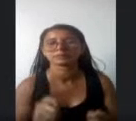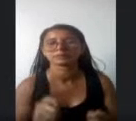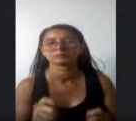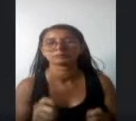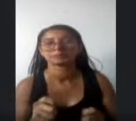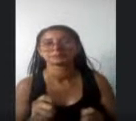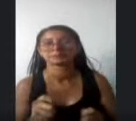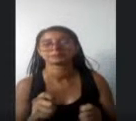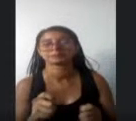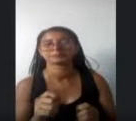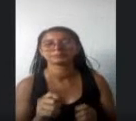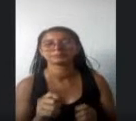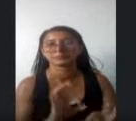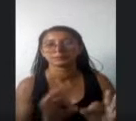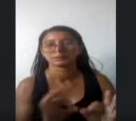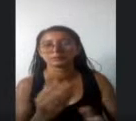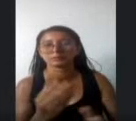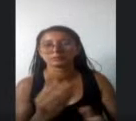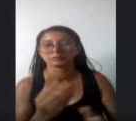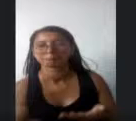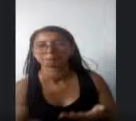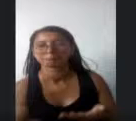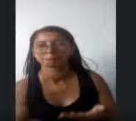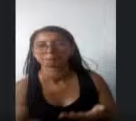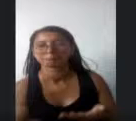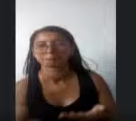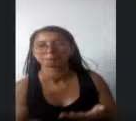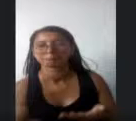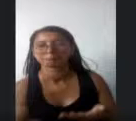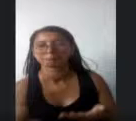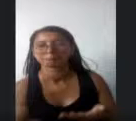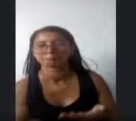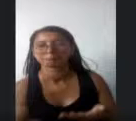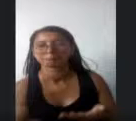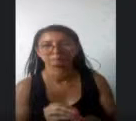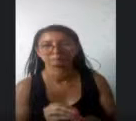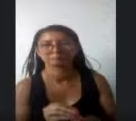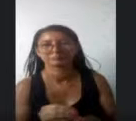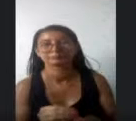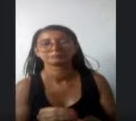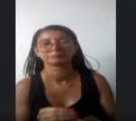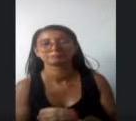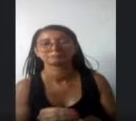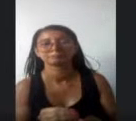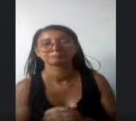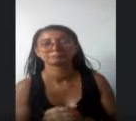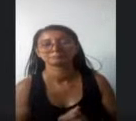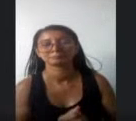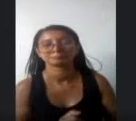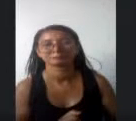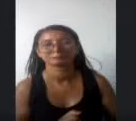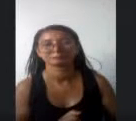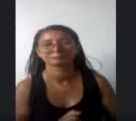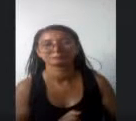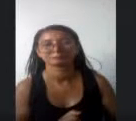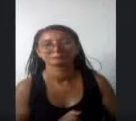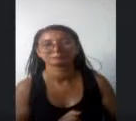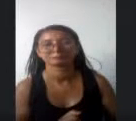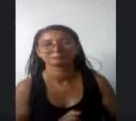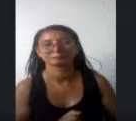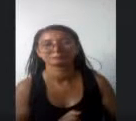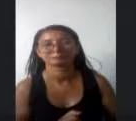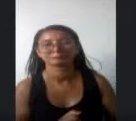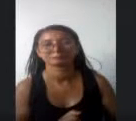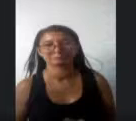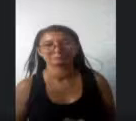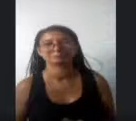de conclusão e ir fechando essa nossa tarde de produção de conhecimento também. Vamos lá, Joana? Joia. Eu vou